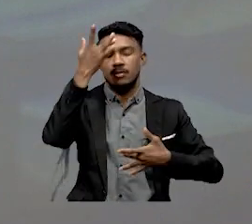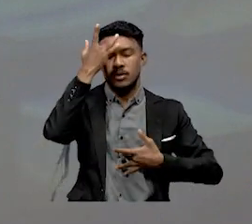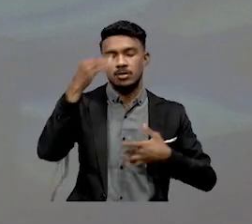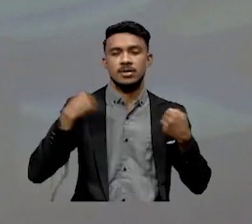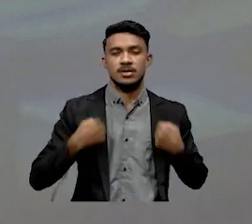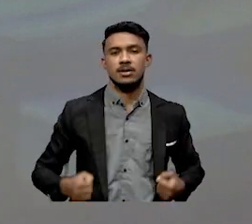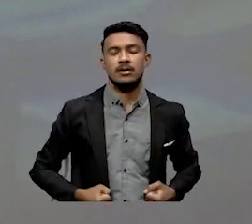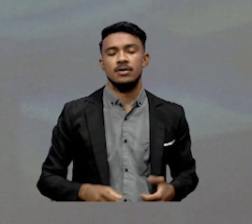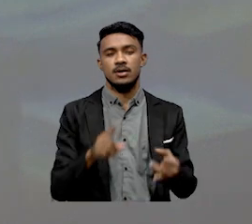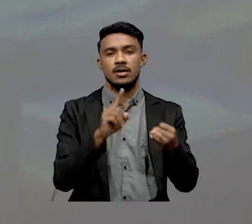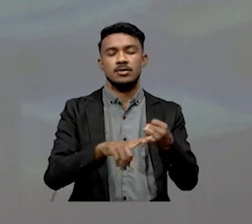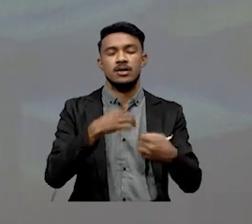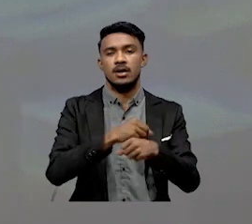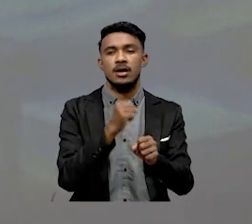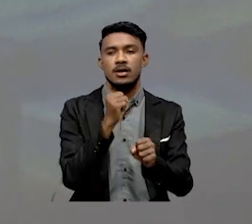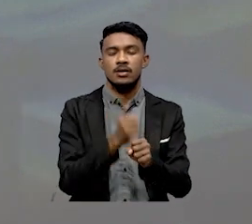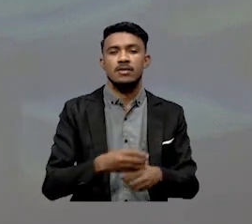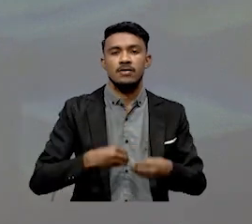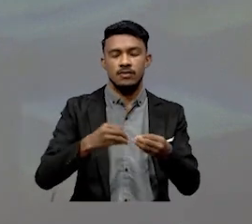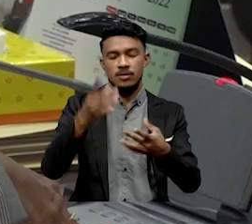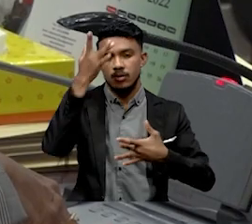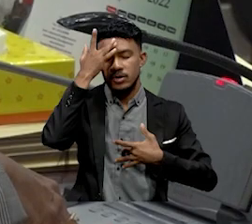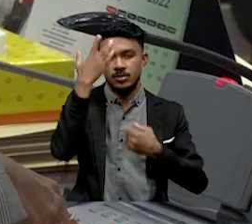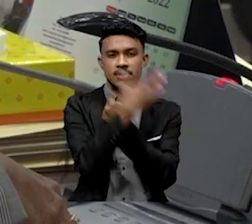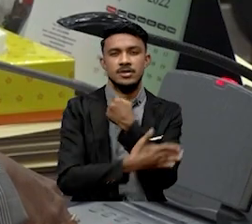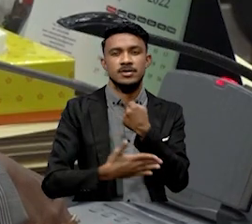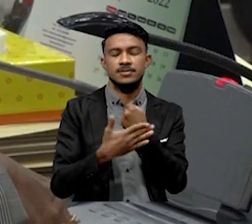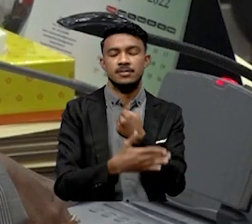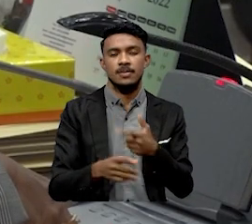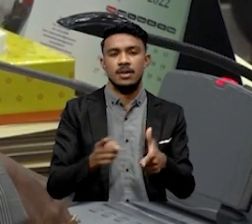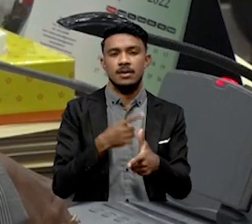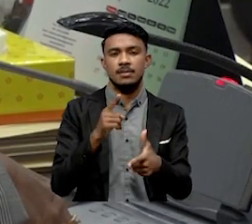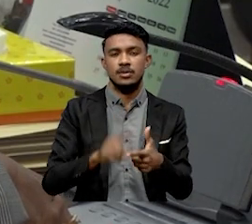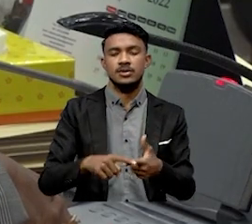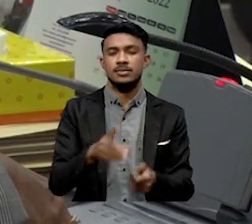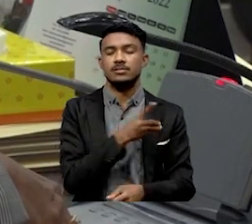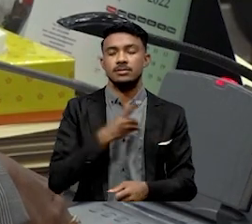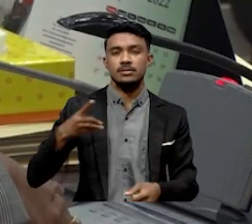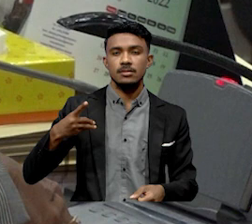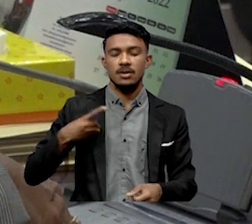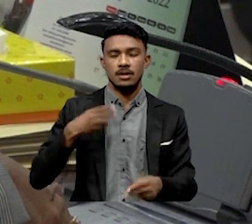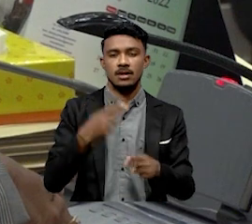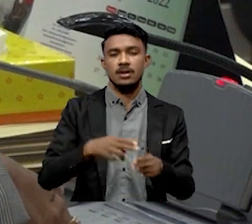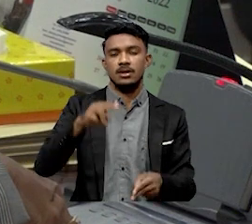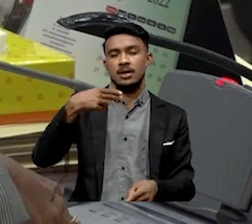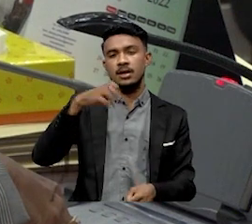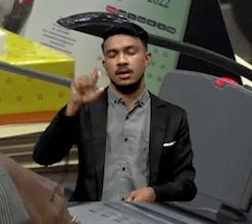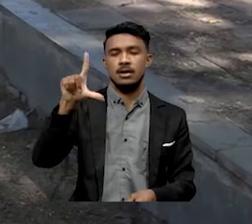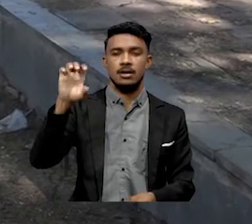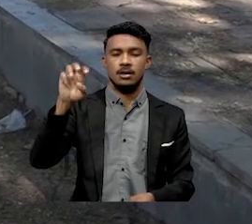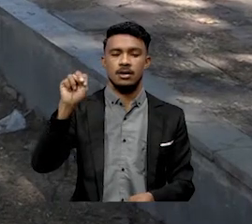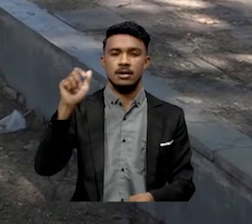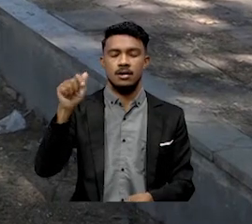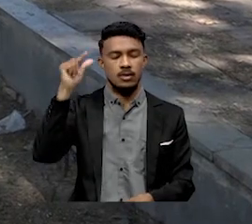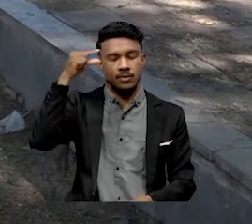e toicos cria prejuízo ba itania nação. Nunemos, deputada Helena Martins considera governo ou companhia